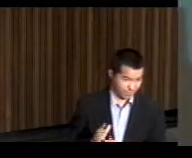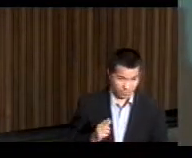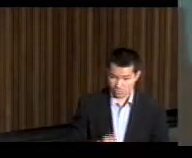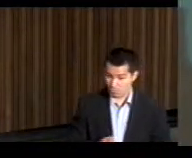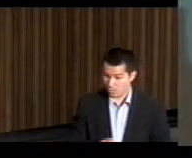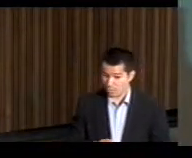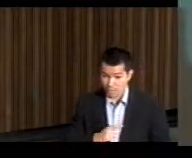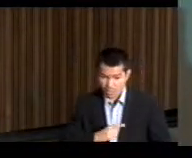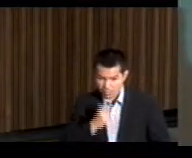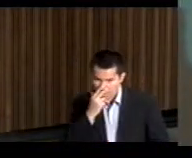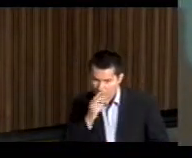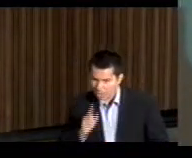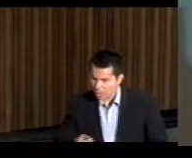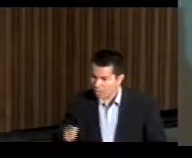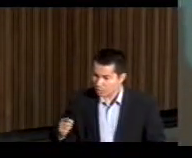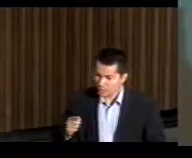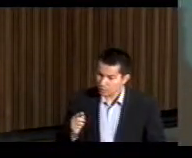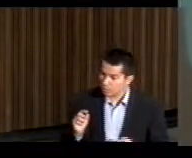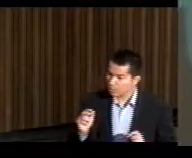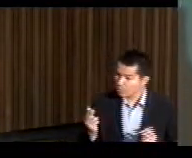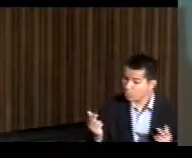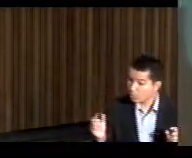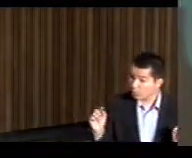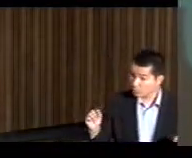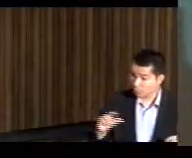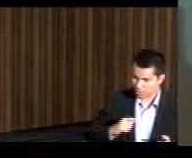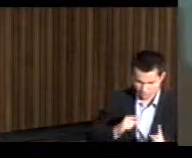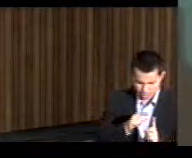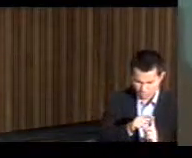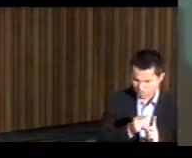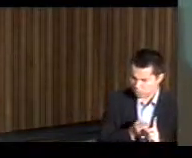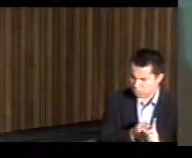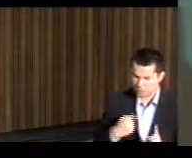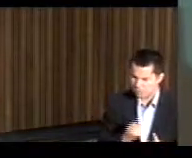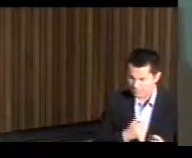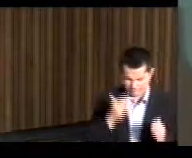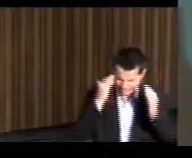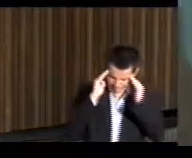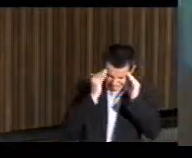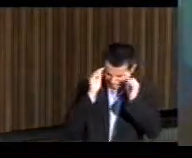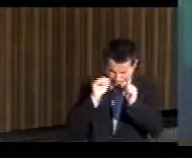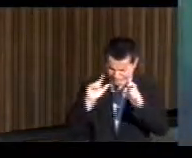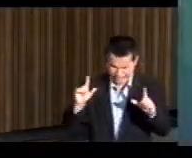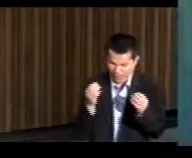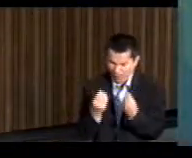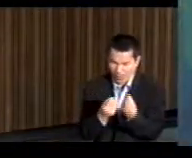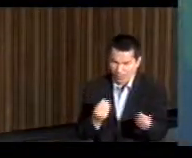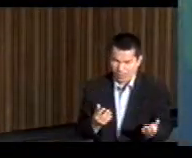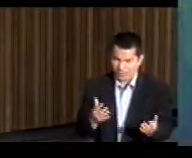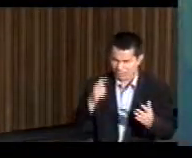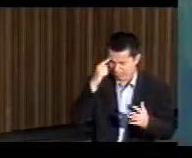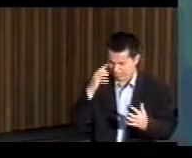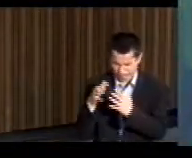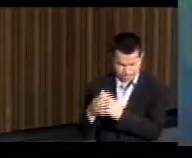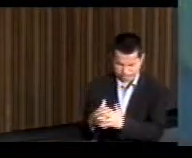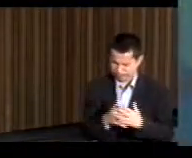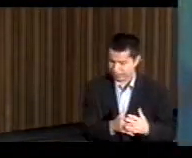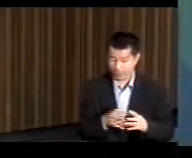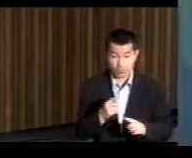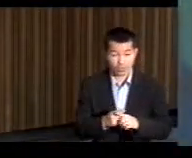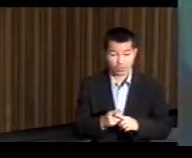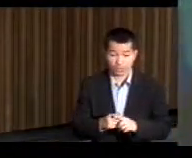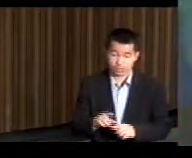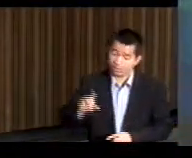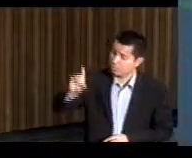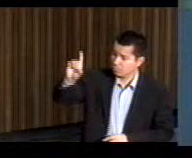encarnou-se através daquele ventre, poderosamente, de uma maneira que a gente não consegue nem entender e conceber, porque Ele é o